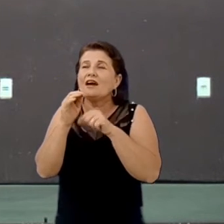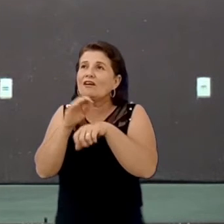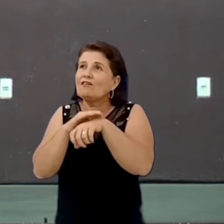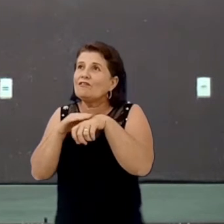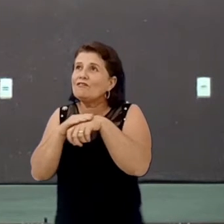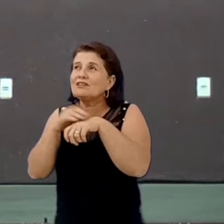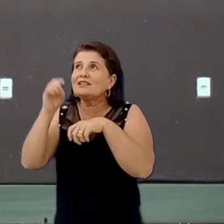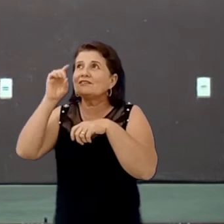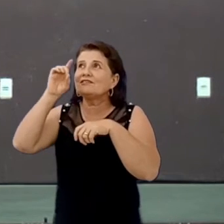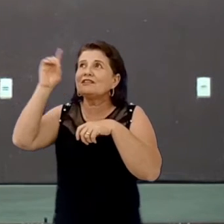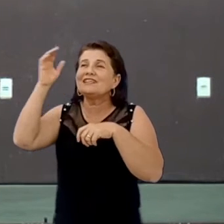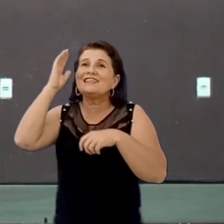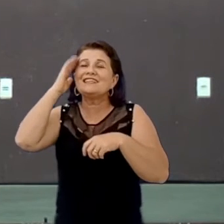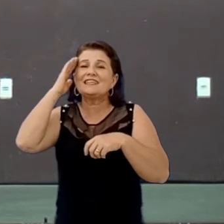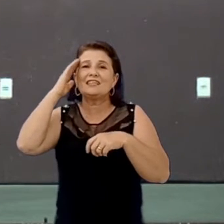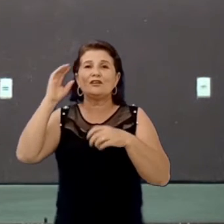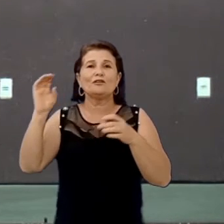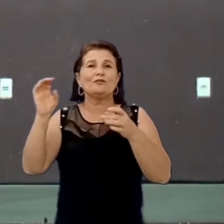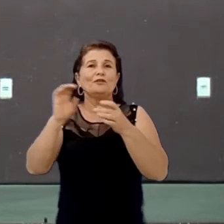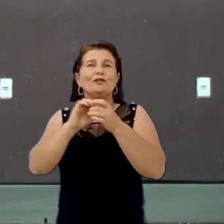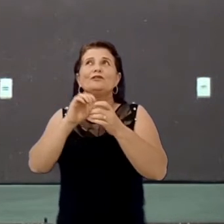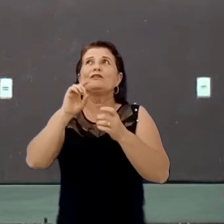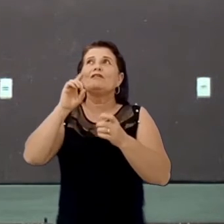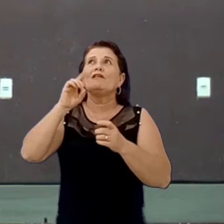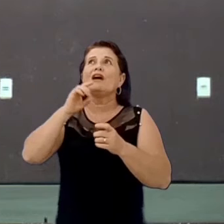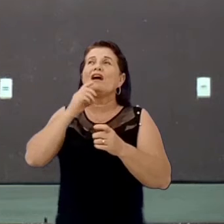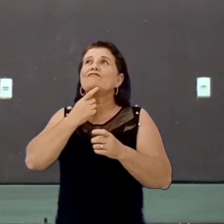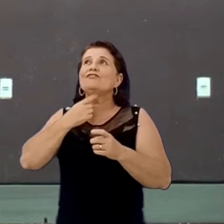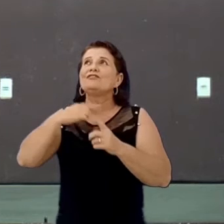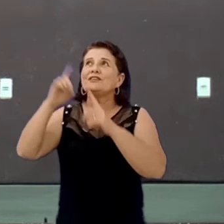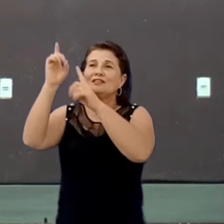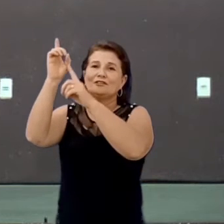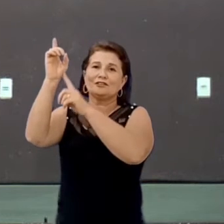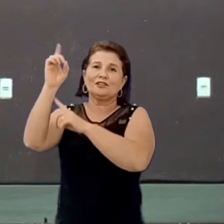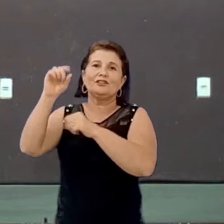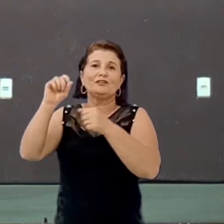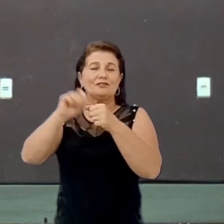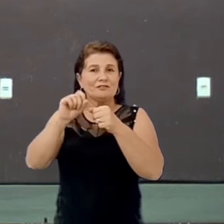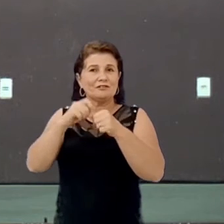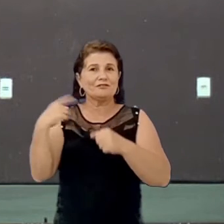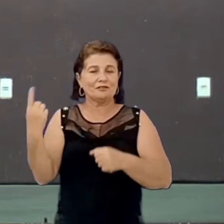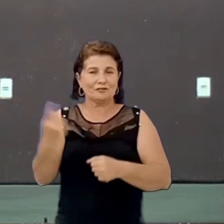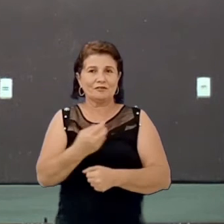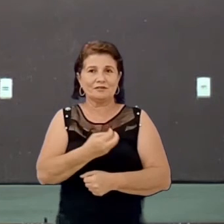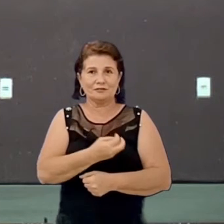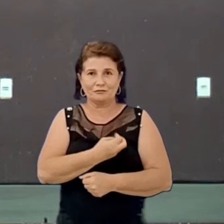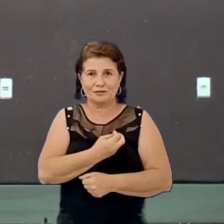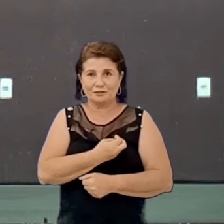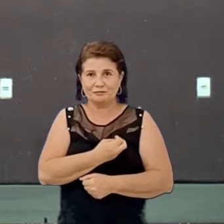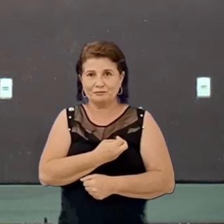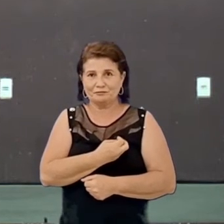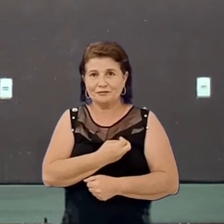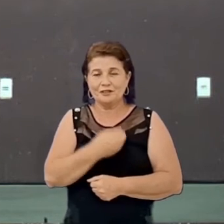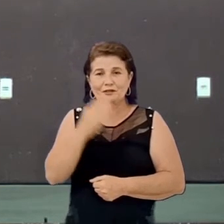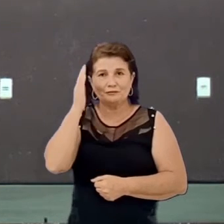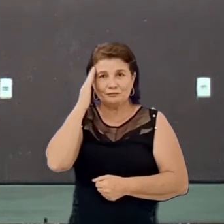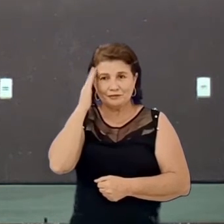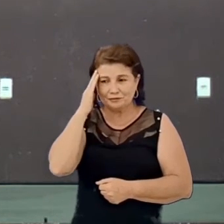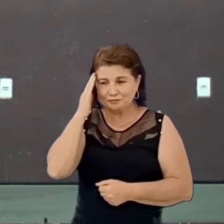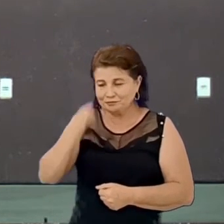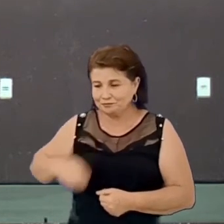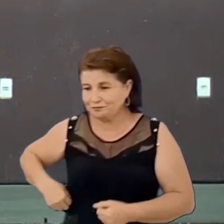para entender o que é que o Senhor quer que nós façamos da vida. Um entendimento que